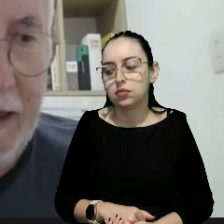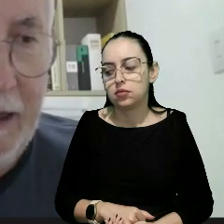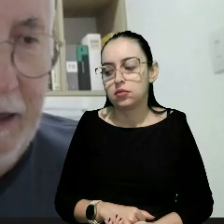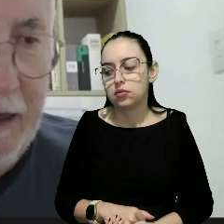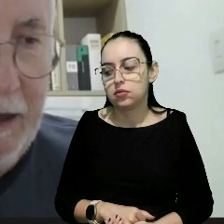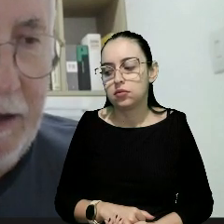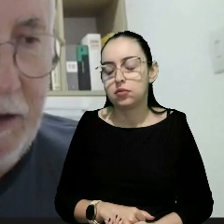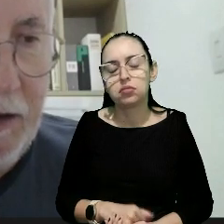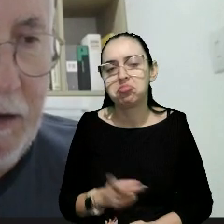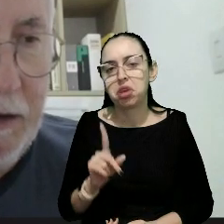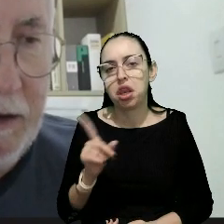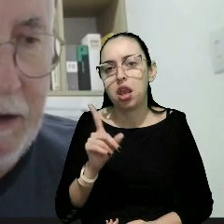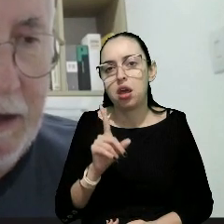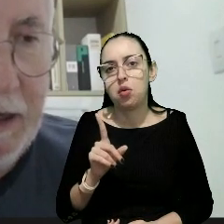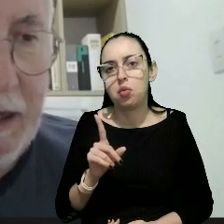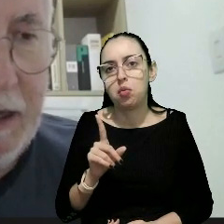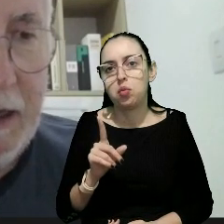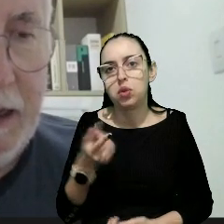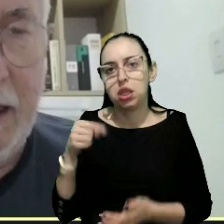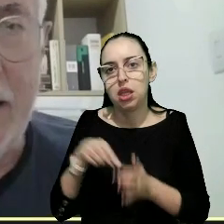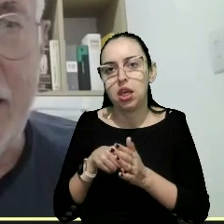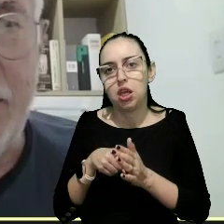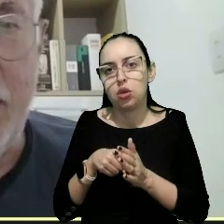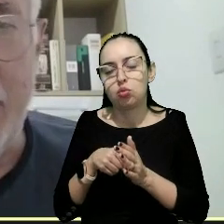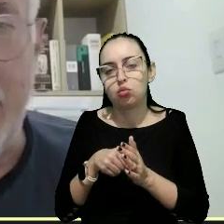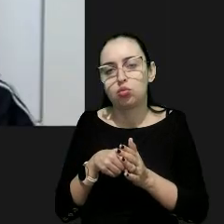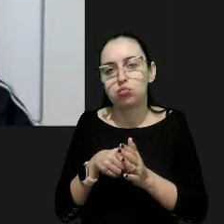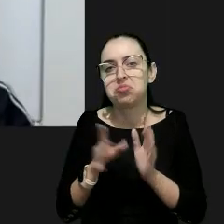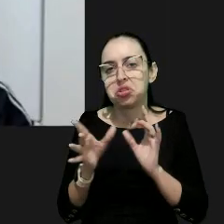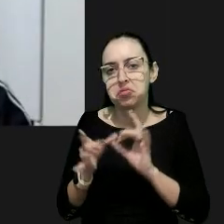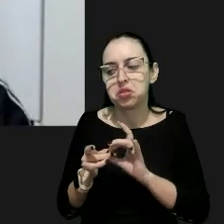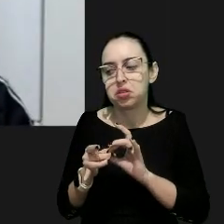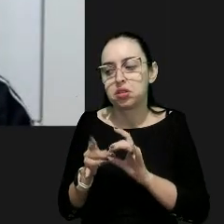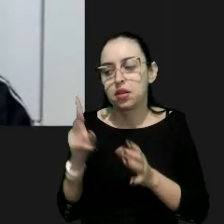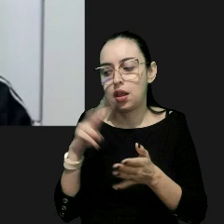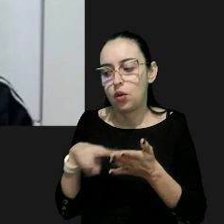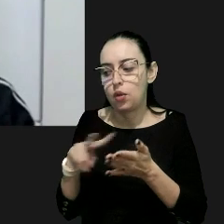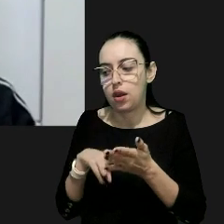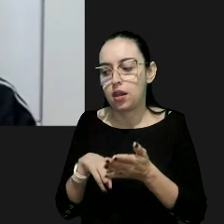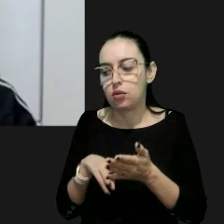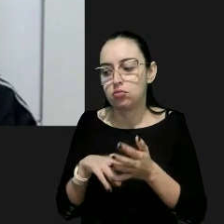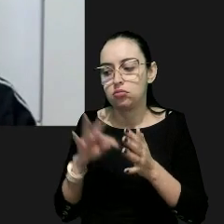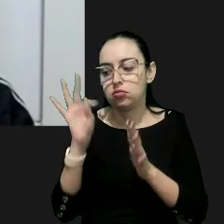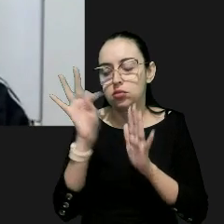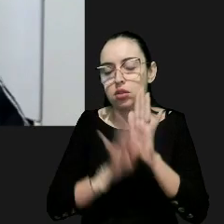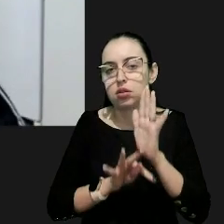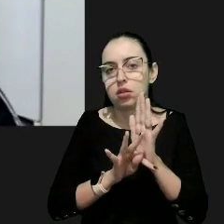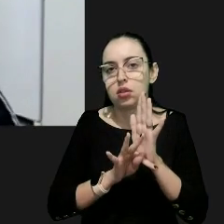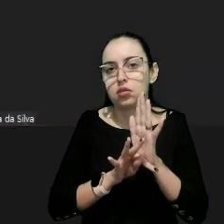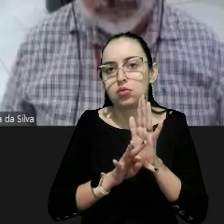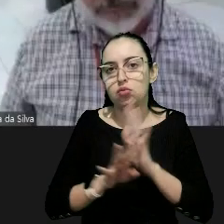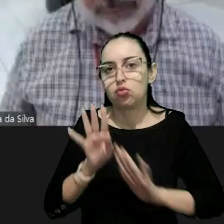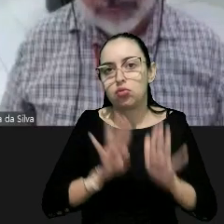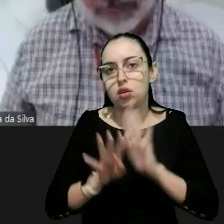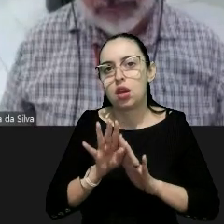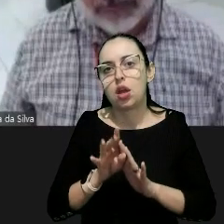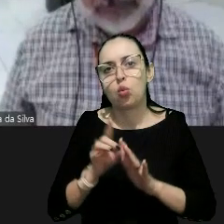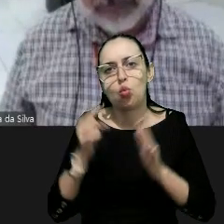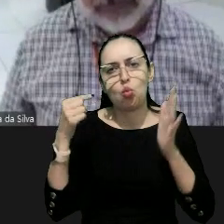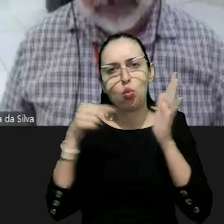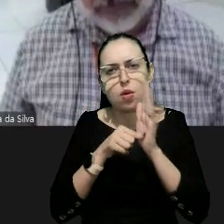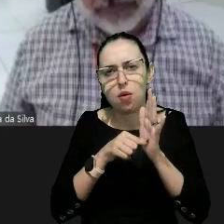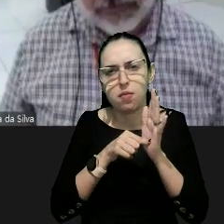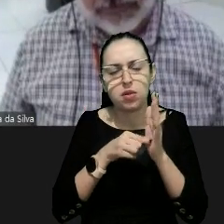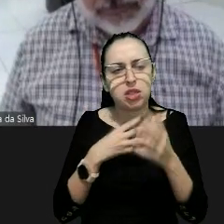perguntas. Acho que o doutor Cedinho quer fazer um. Não, dentro daquilo, coincidentemente, eu também estava lendo hoje um texto que